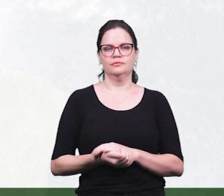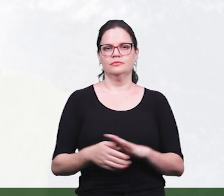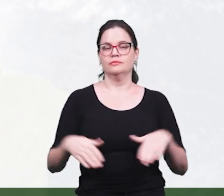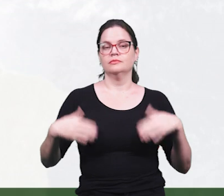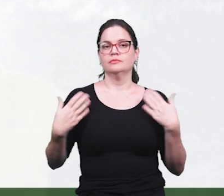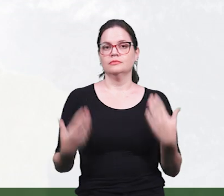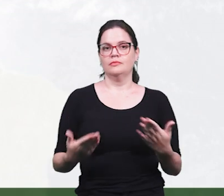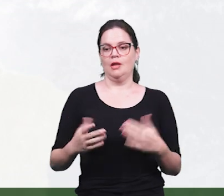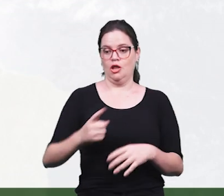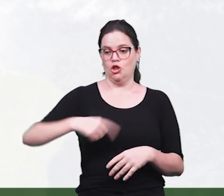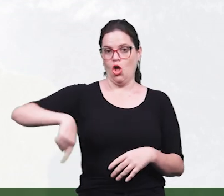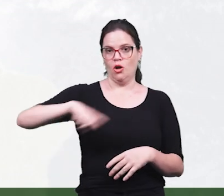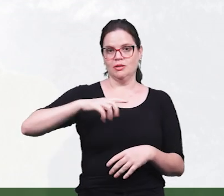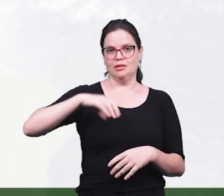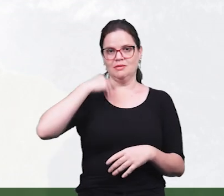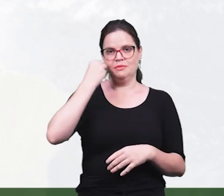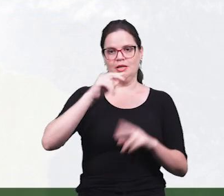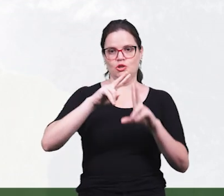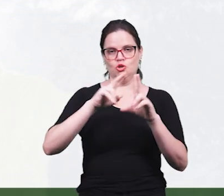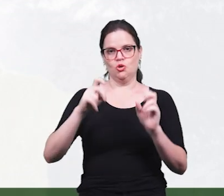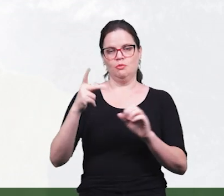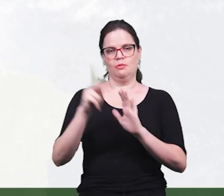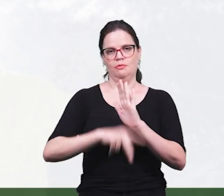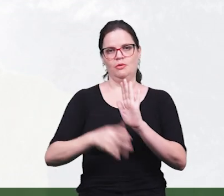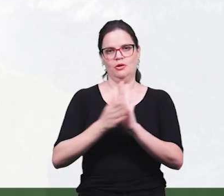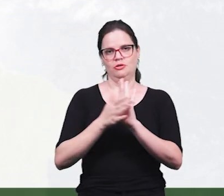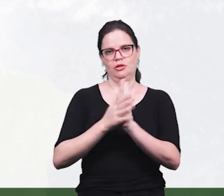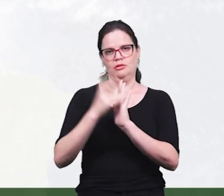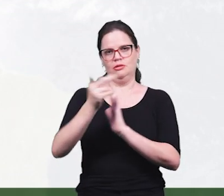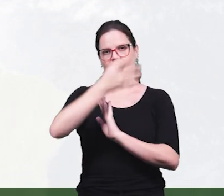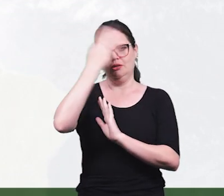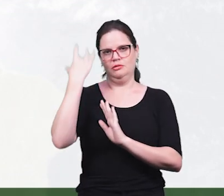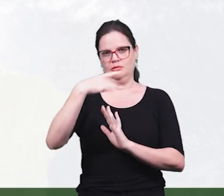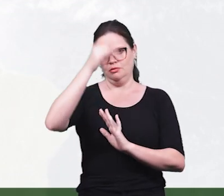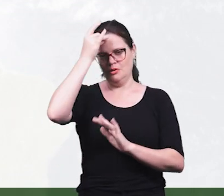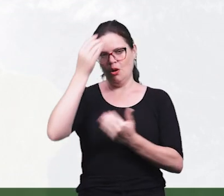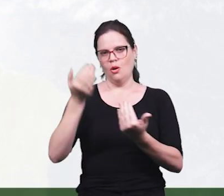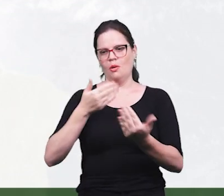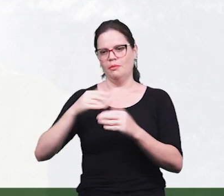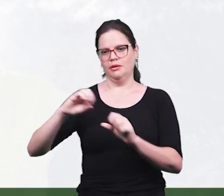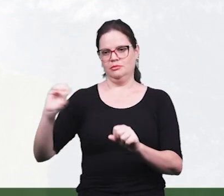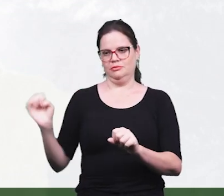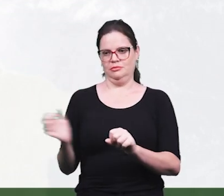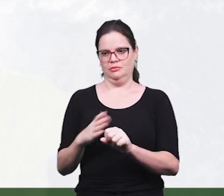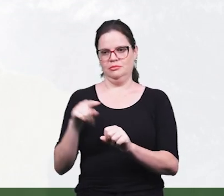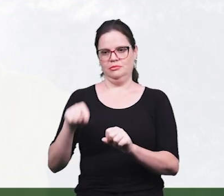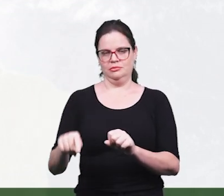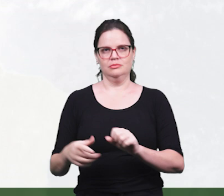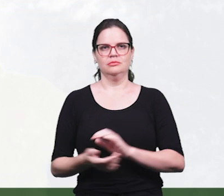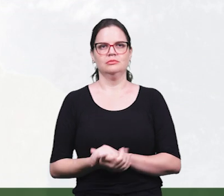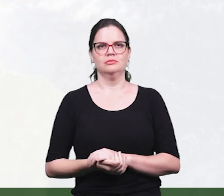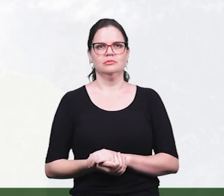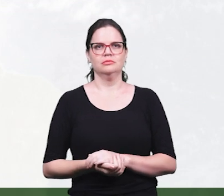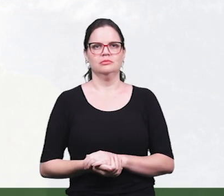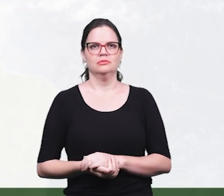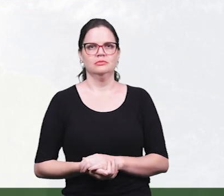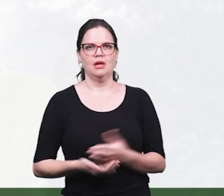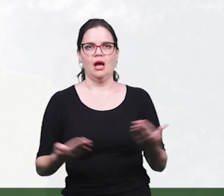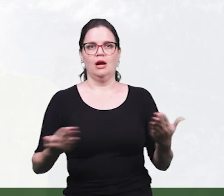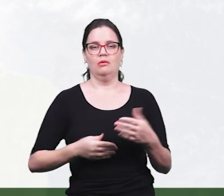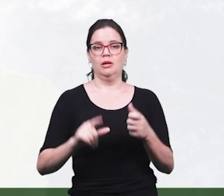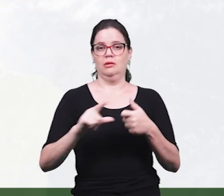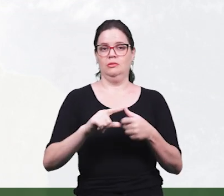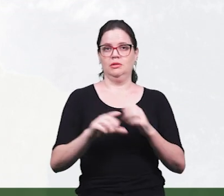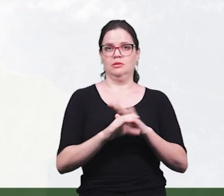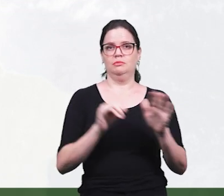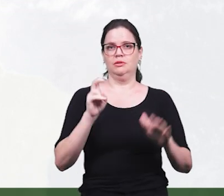qual foi a nossa experiência com a obra do Espírito Santo como remanescentes de Sardes? Agora é baseado em Lucas